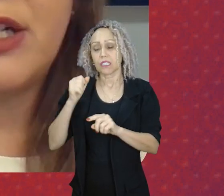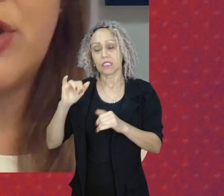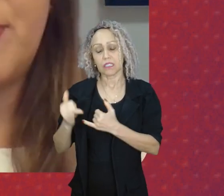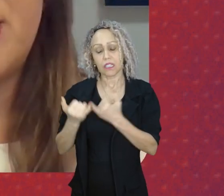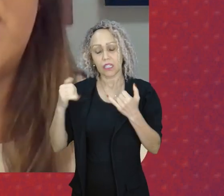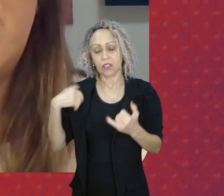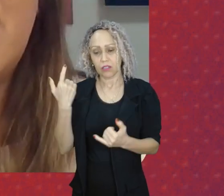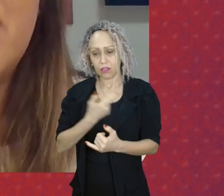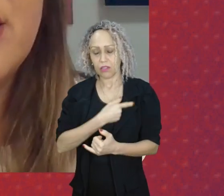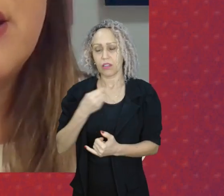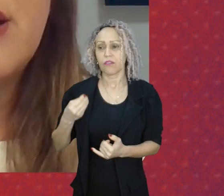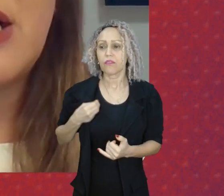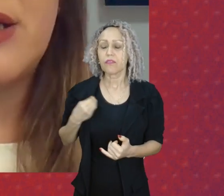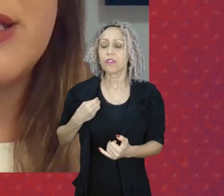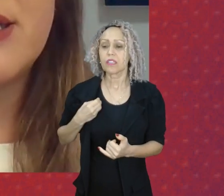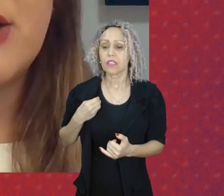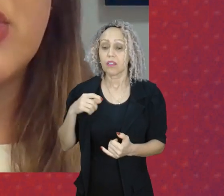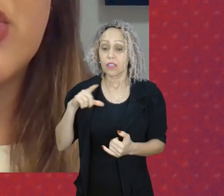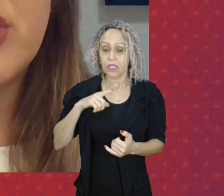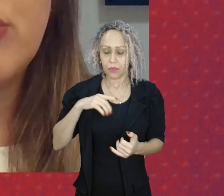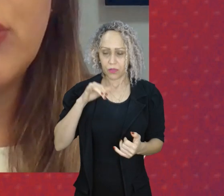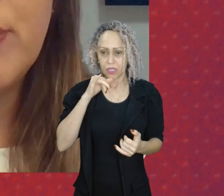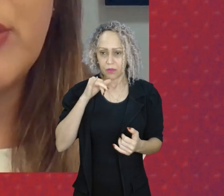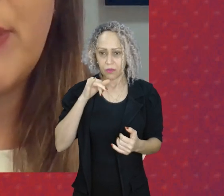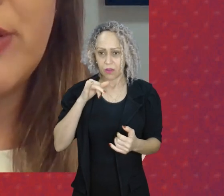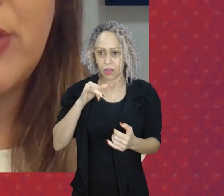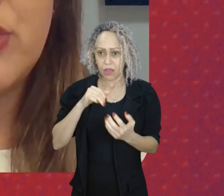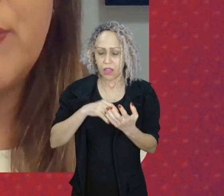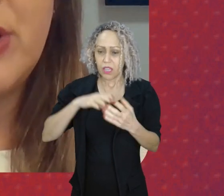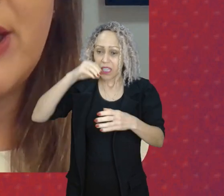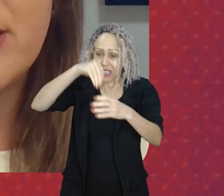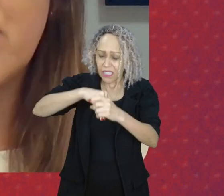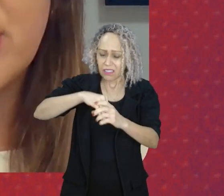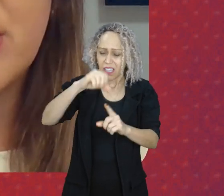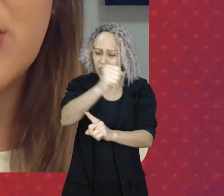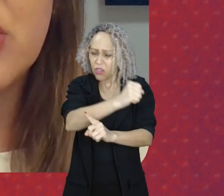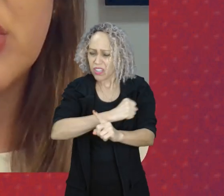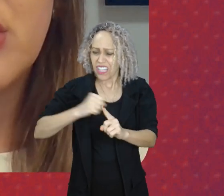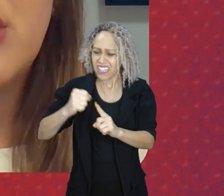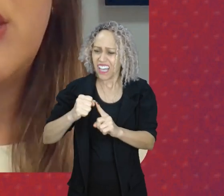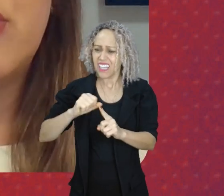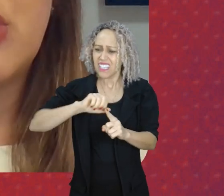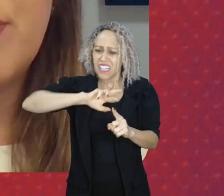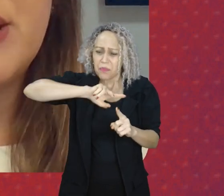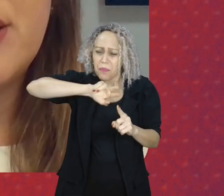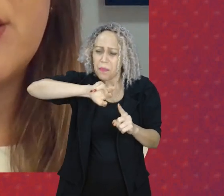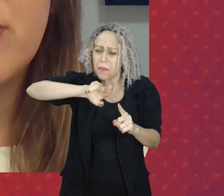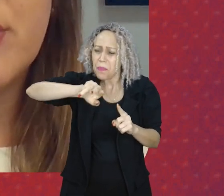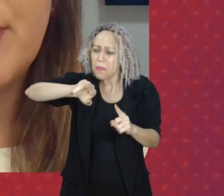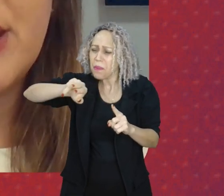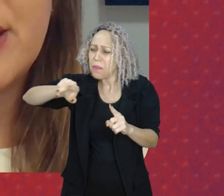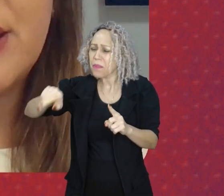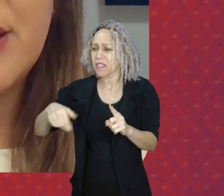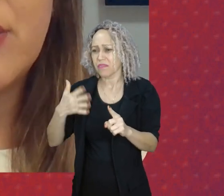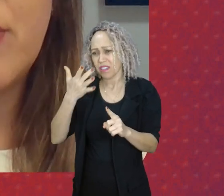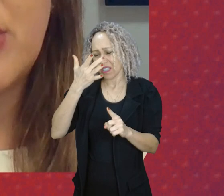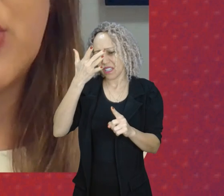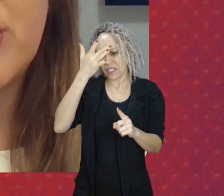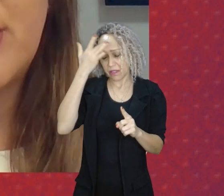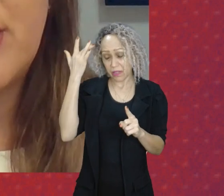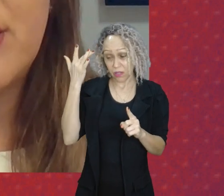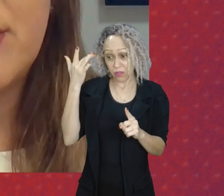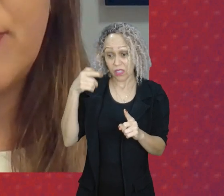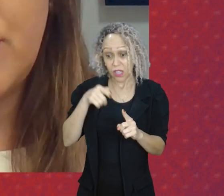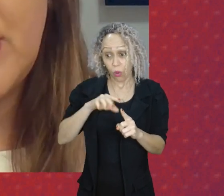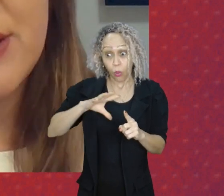toda a diversidade representada, a necessidade de a gente ter um número maior de mulheres é o seguinte, eu já comentei isso também aqui, com